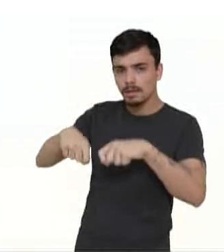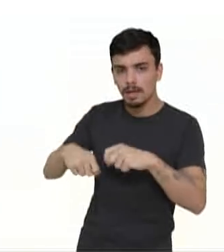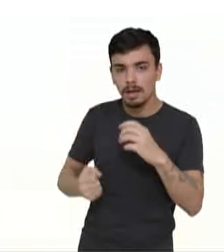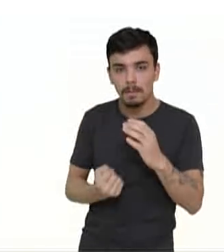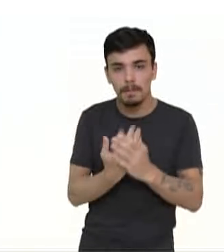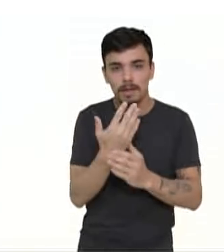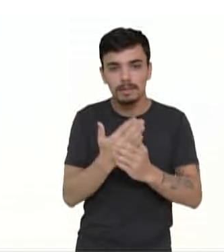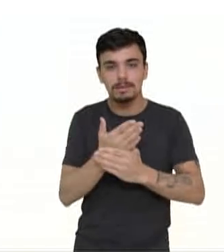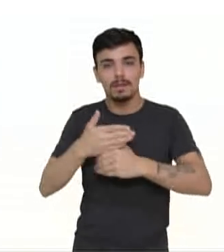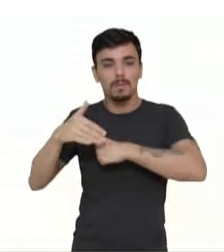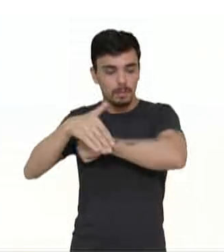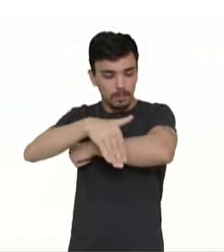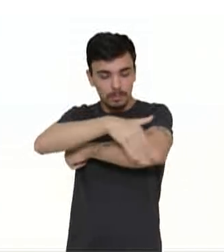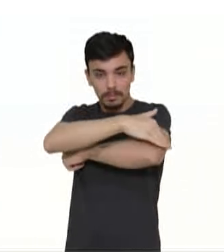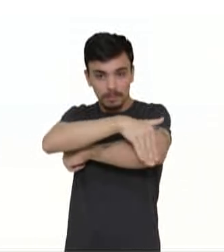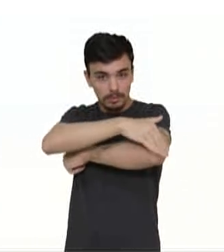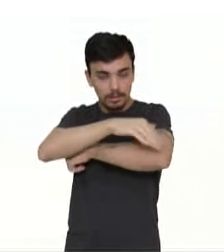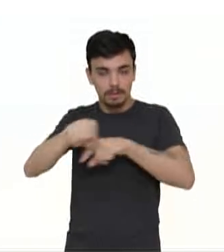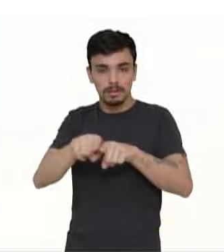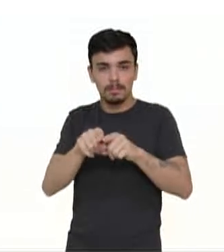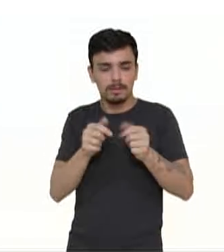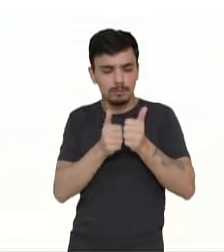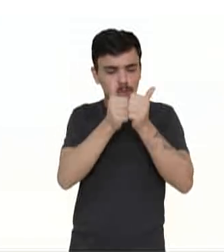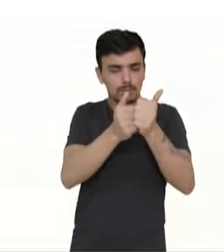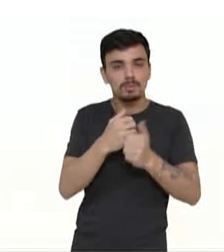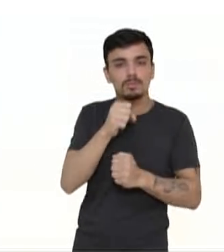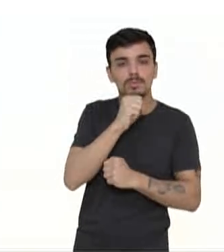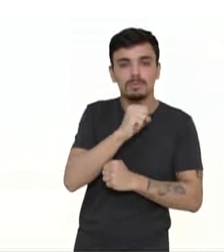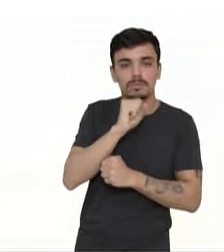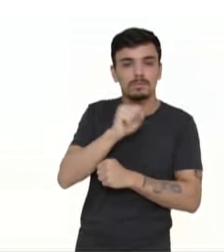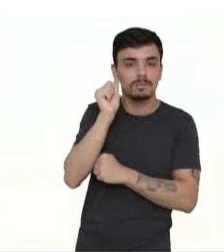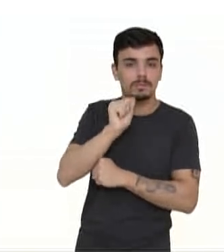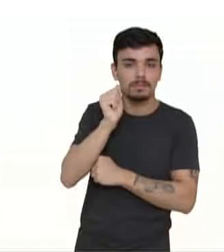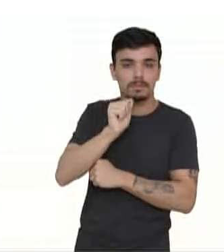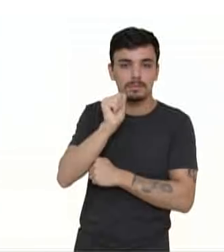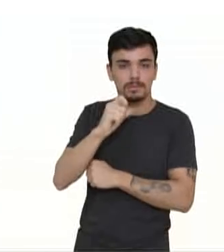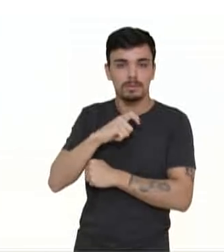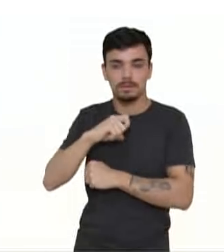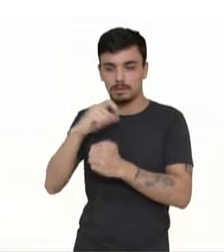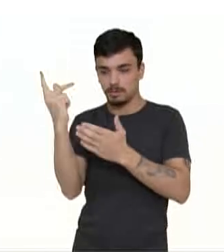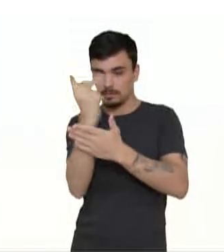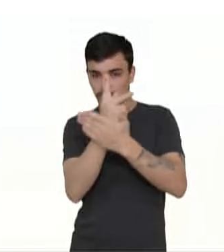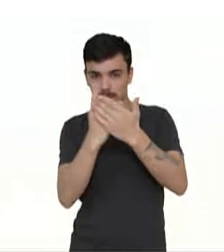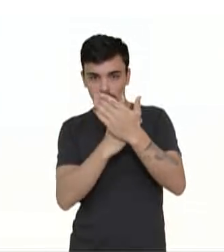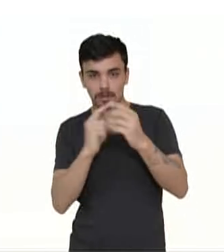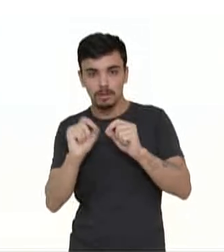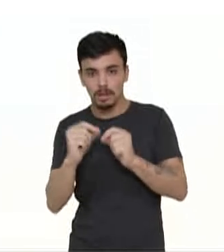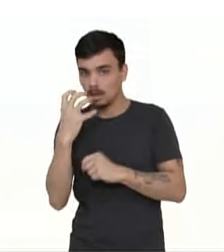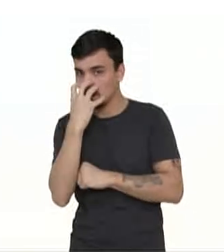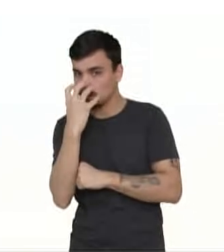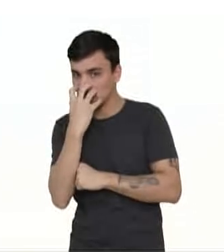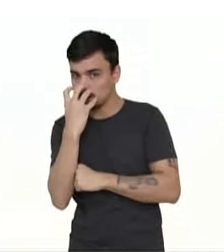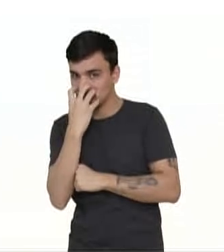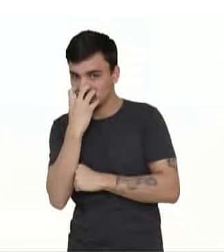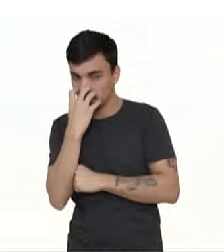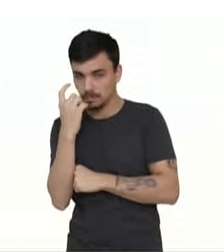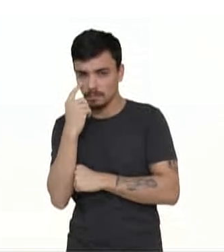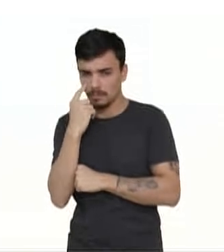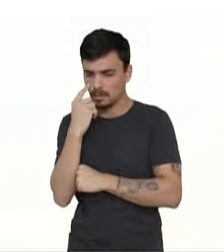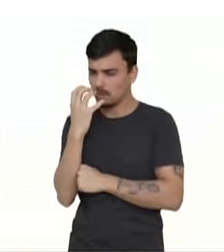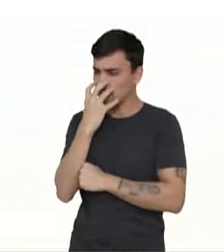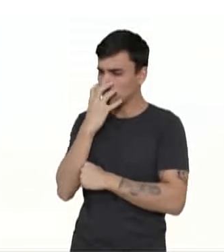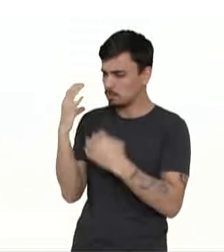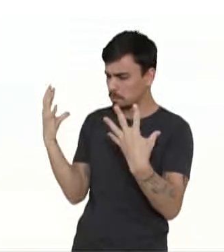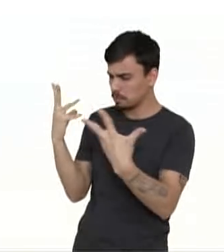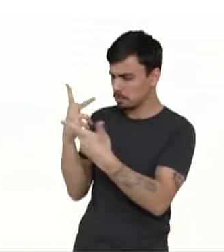da esquina, acompanhando uma senhora, e encarnada na figura de um cão. Era um Basset muito lindo